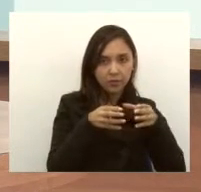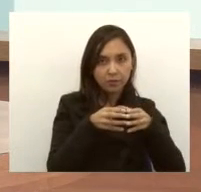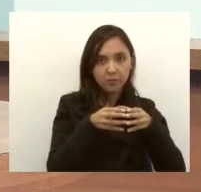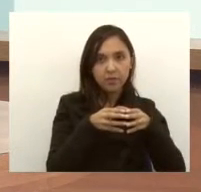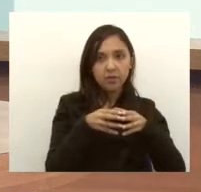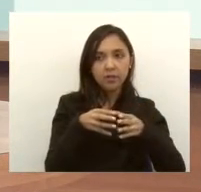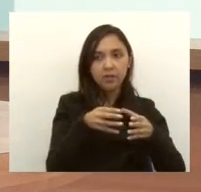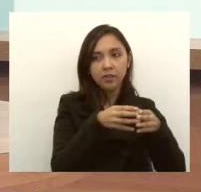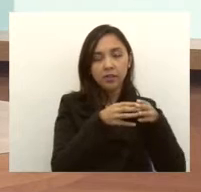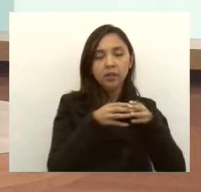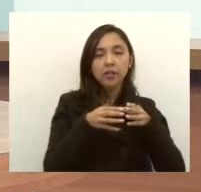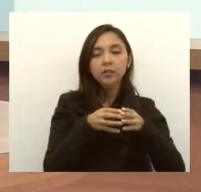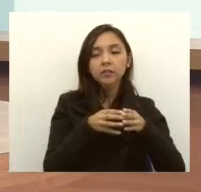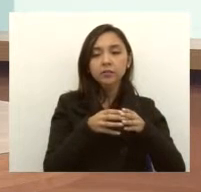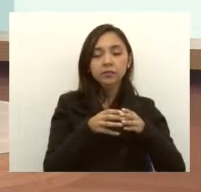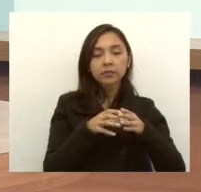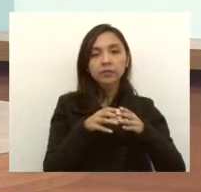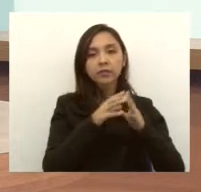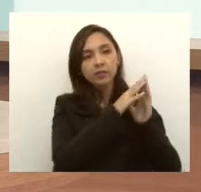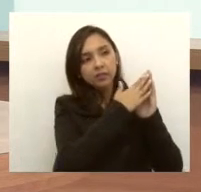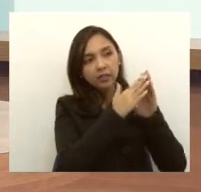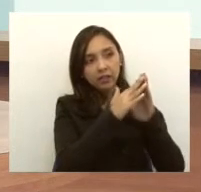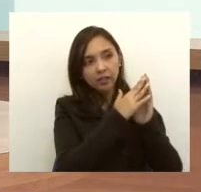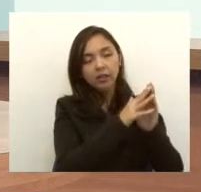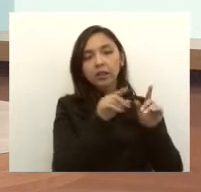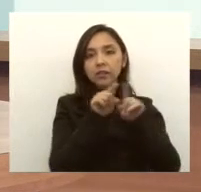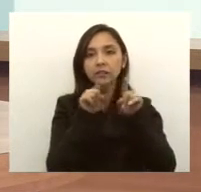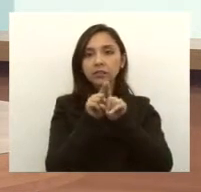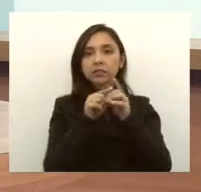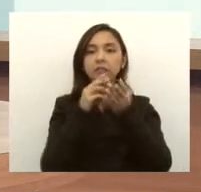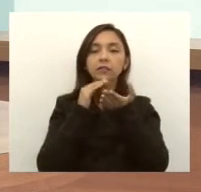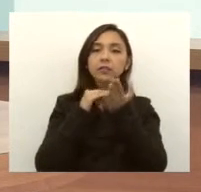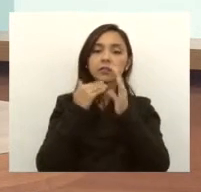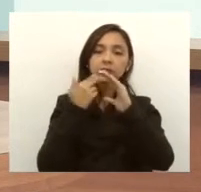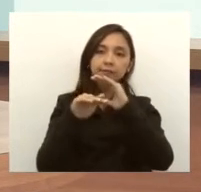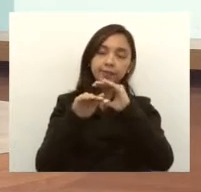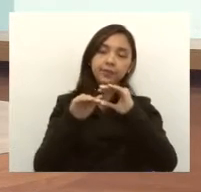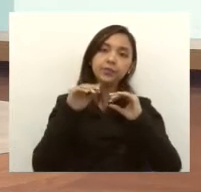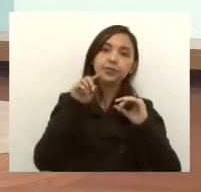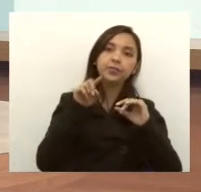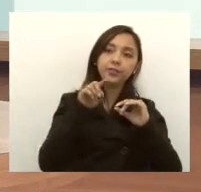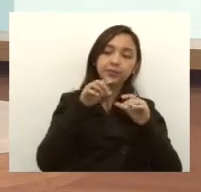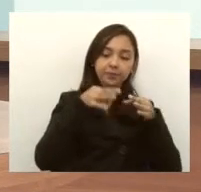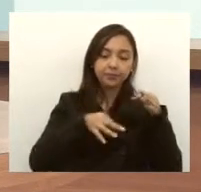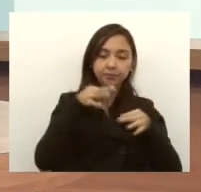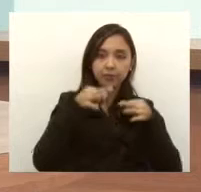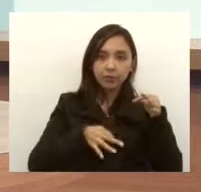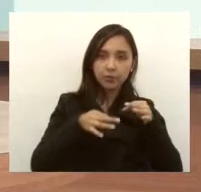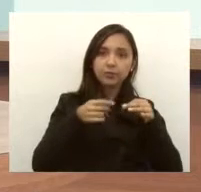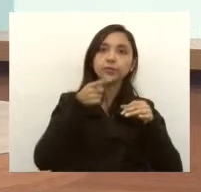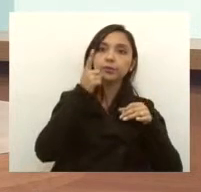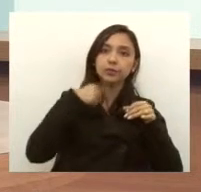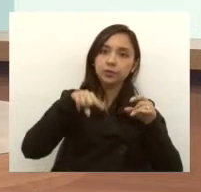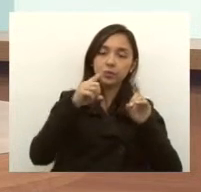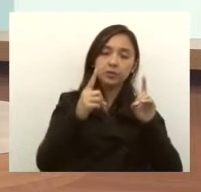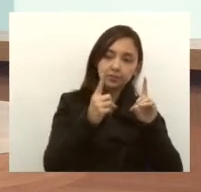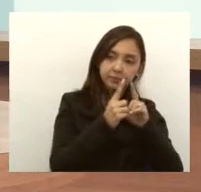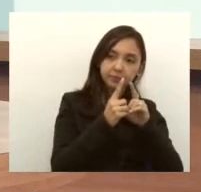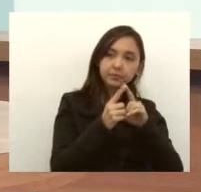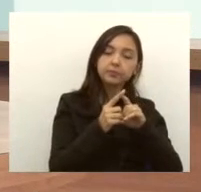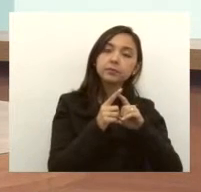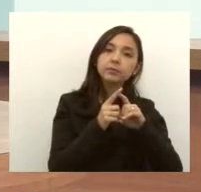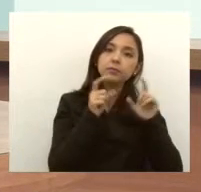da Favela São Rafael, da comunidade, e também nos enviou para o departamento jurídico, onde nós fomos atendidos lá